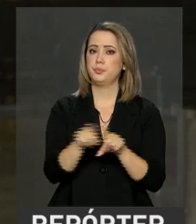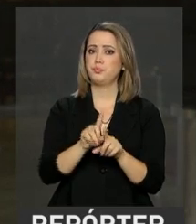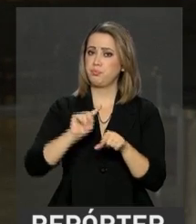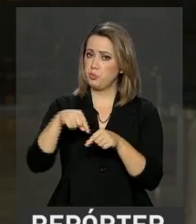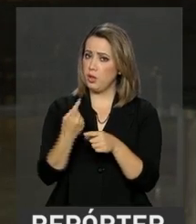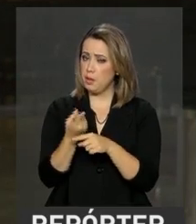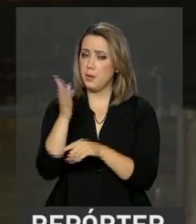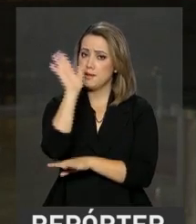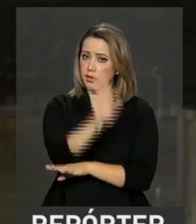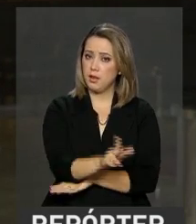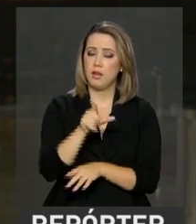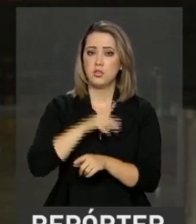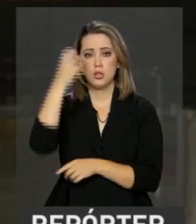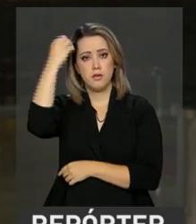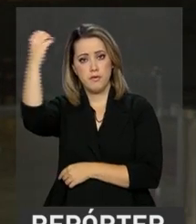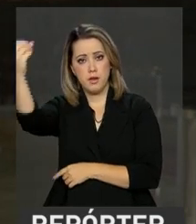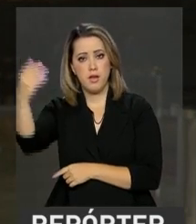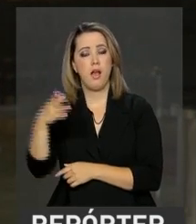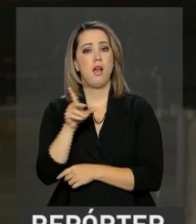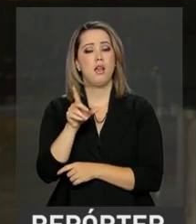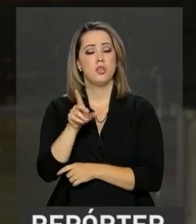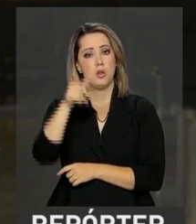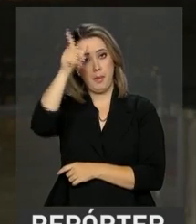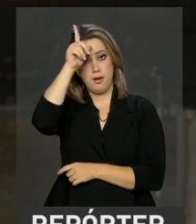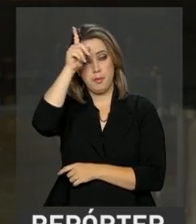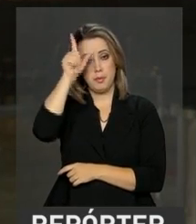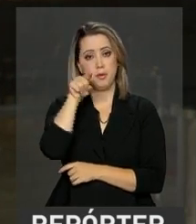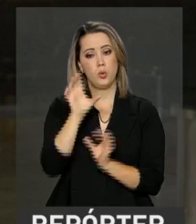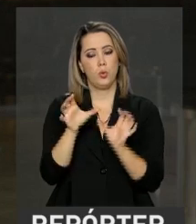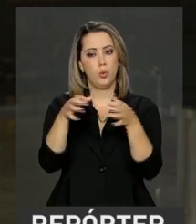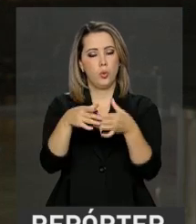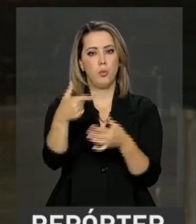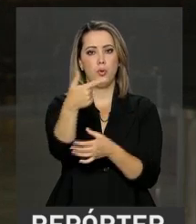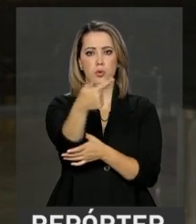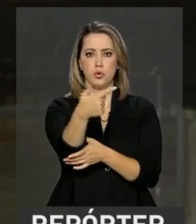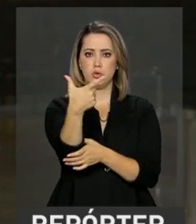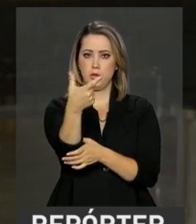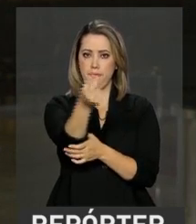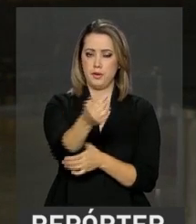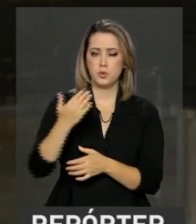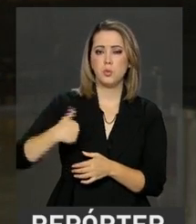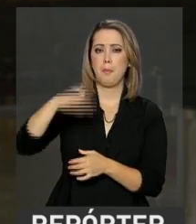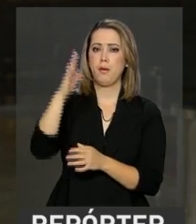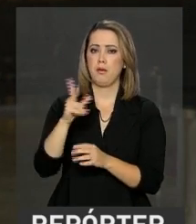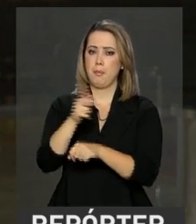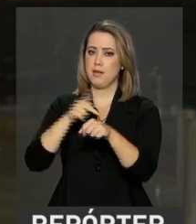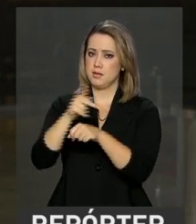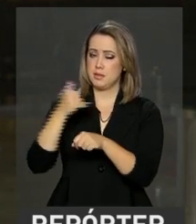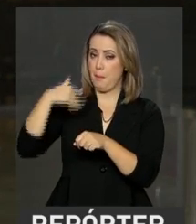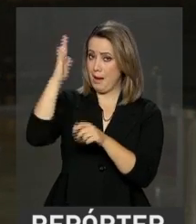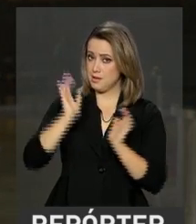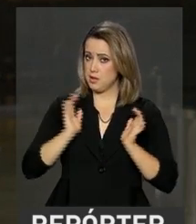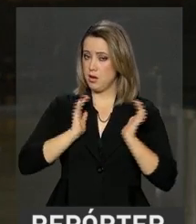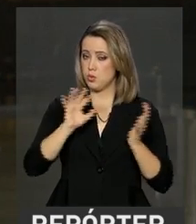para Hamburgo na Alemanha onde participa da Cúpula do G20 que reúne as maiores economias do